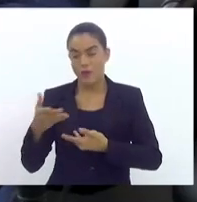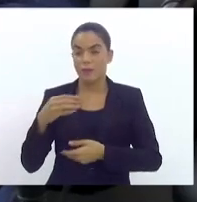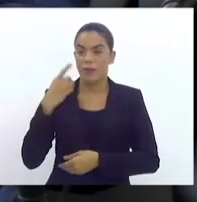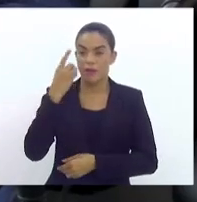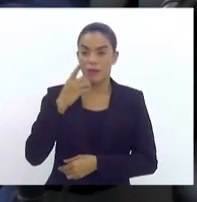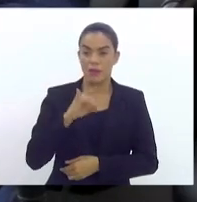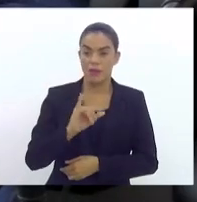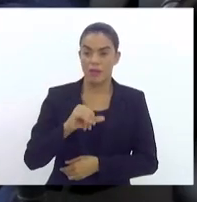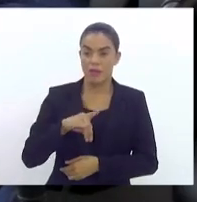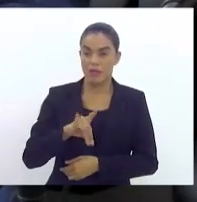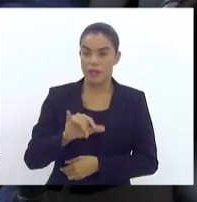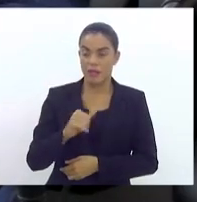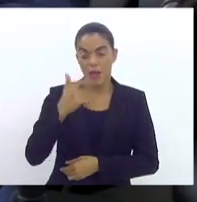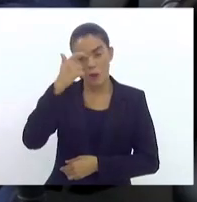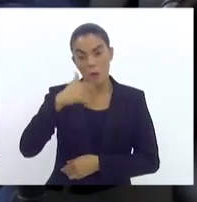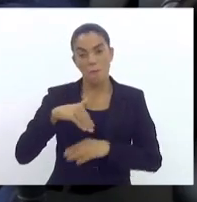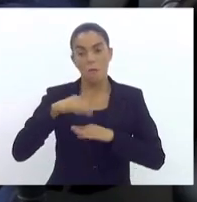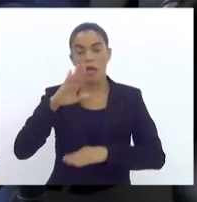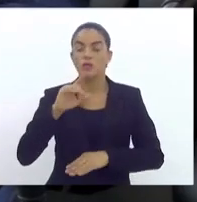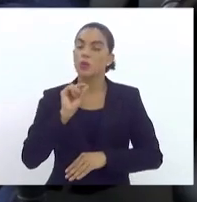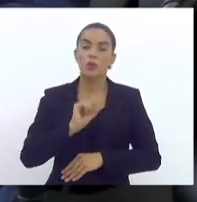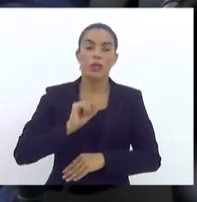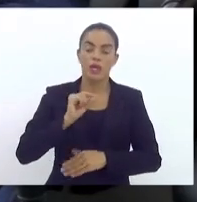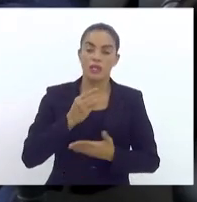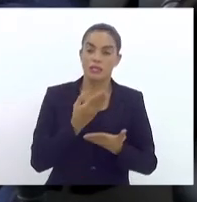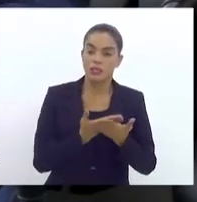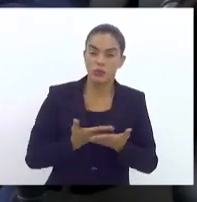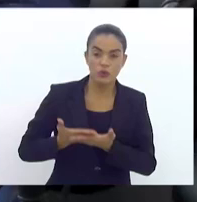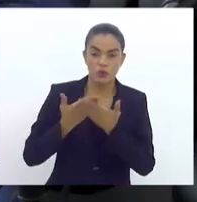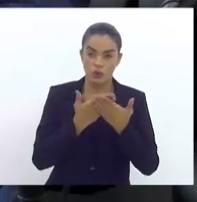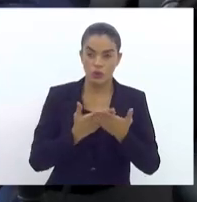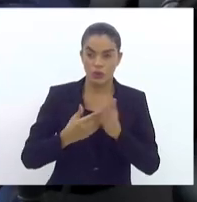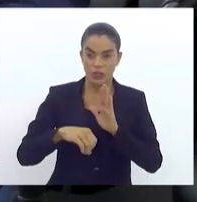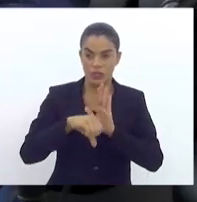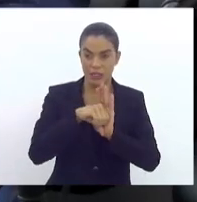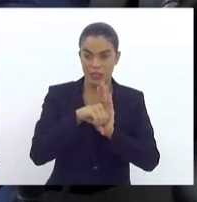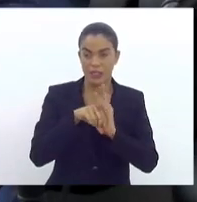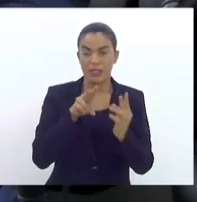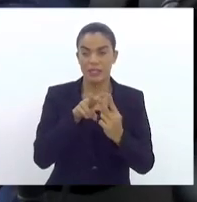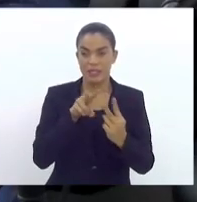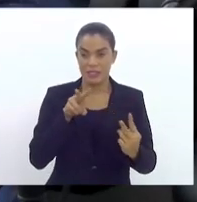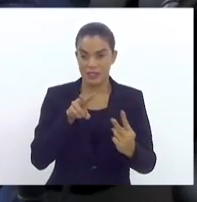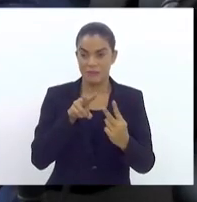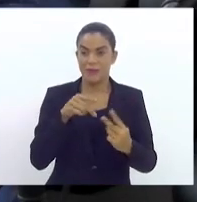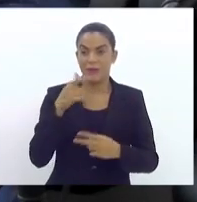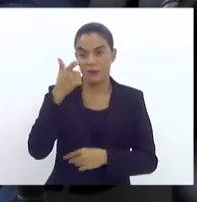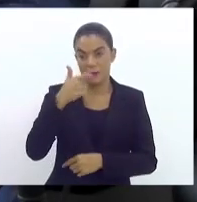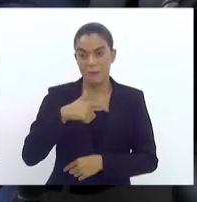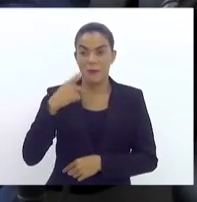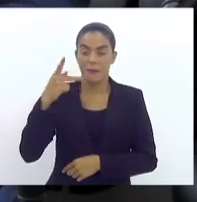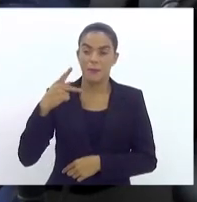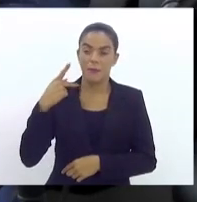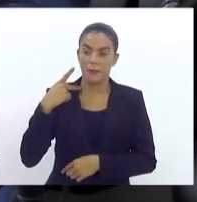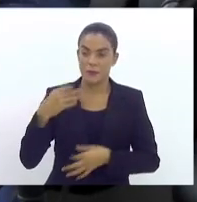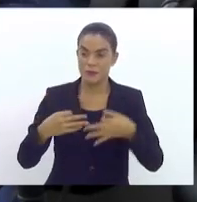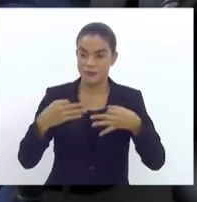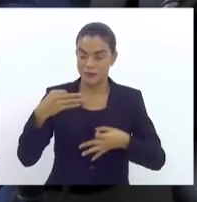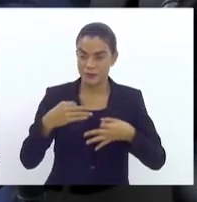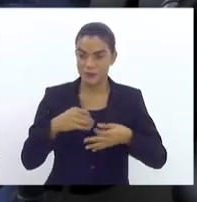pelo convite mas como estudioso né de crime cibernético é conhecidamente sou promotor de justiça também